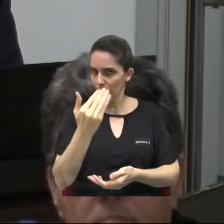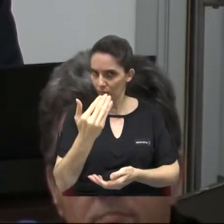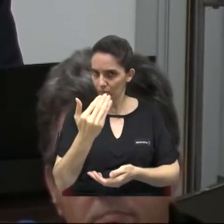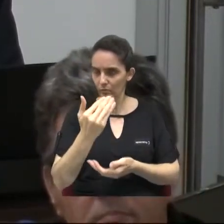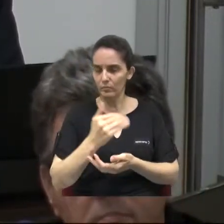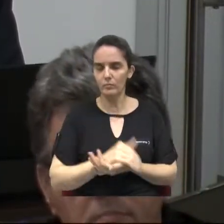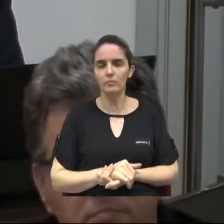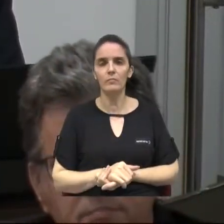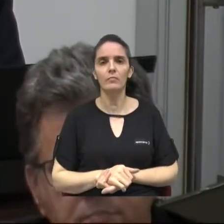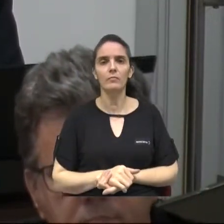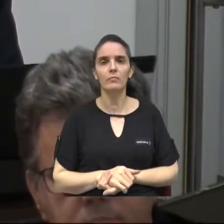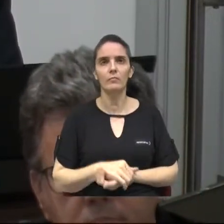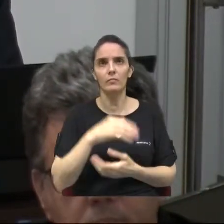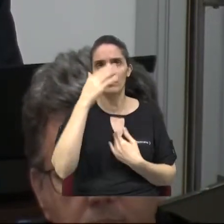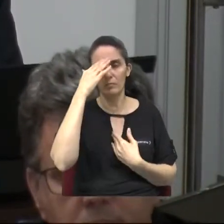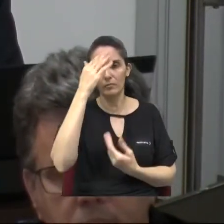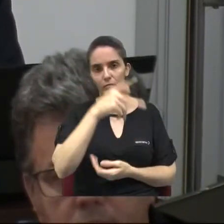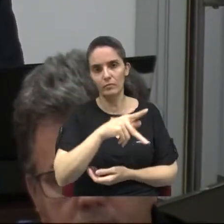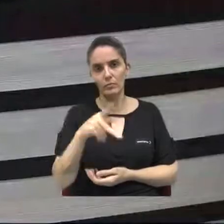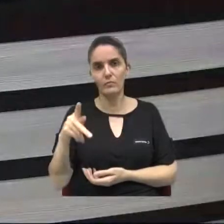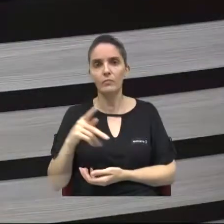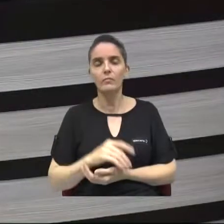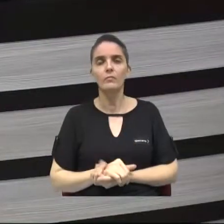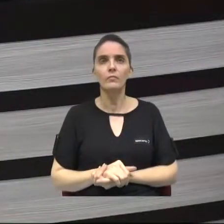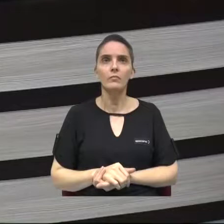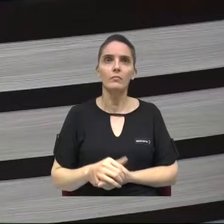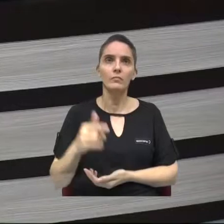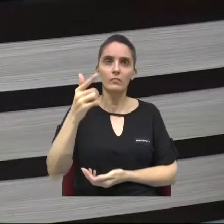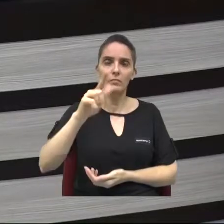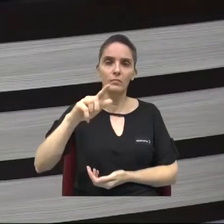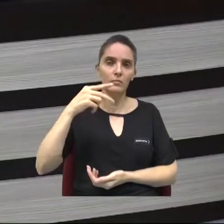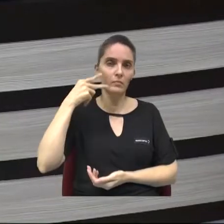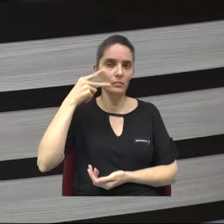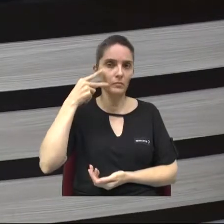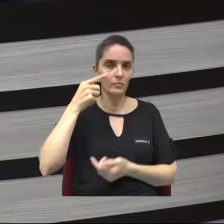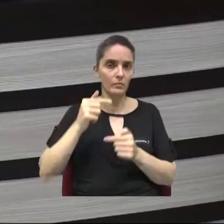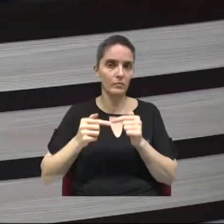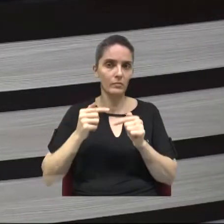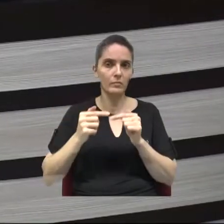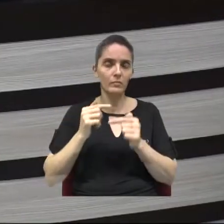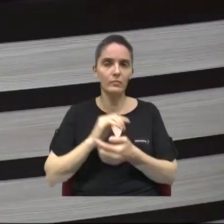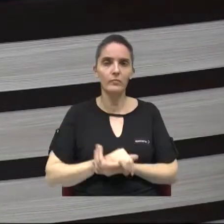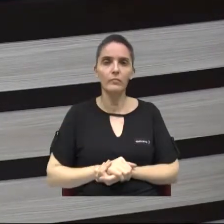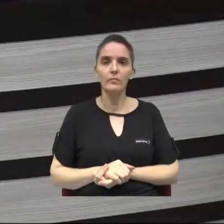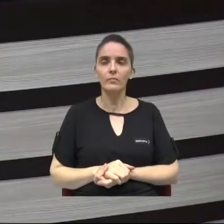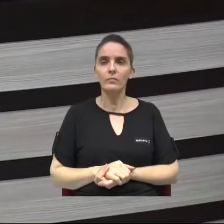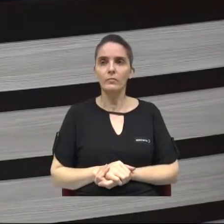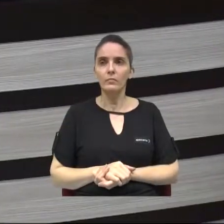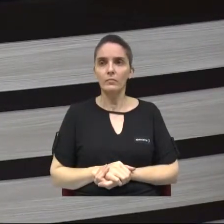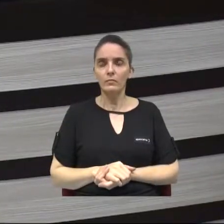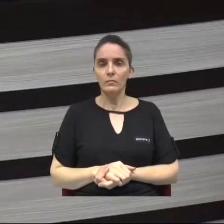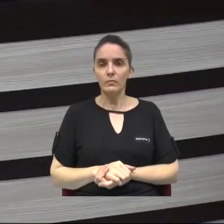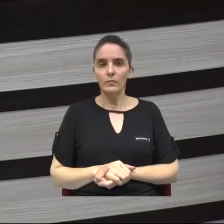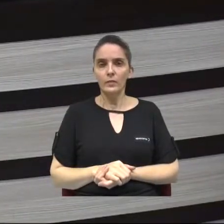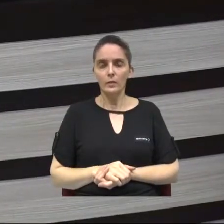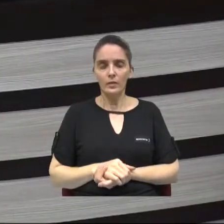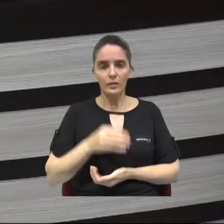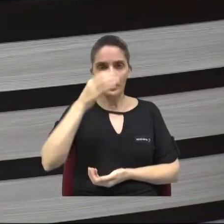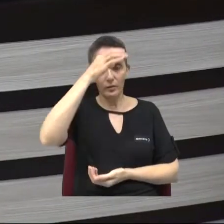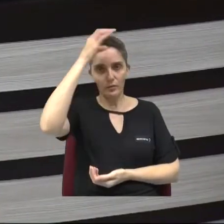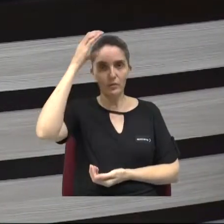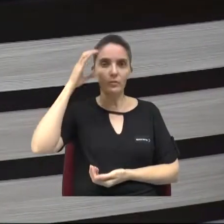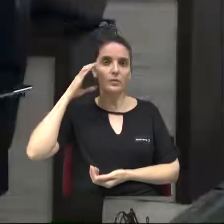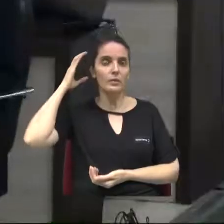ao Executivo. Obrigado, senhora presidente. Algum outro vereador deseja discutir? Manifesto, presidente. Com a palavra a vereadora Carolina